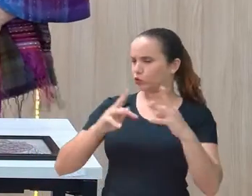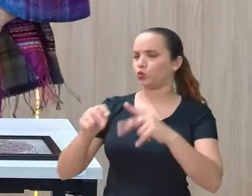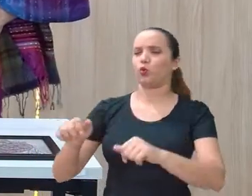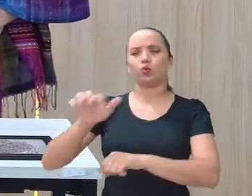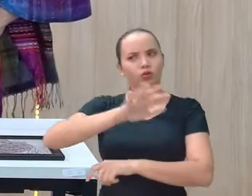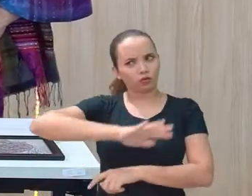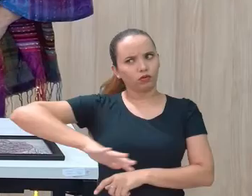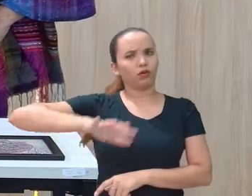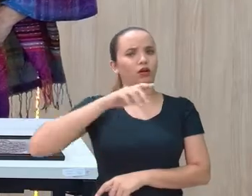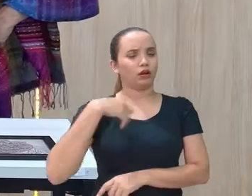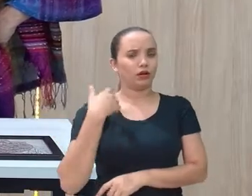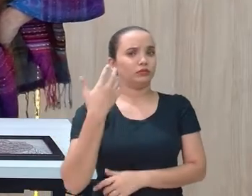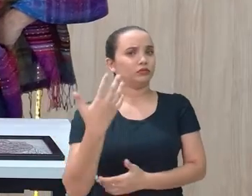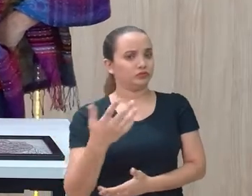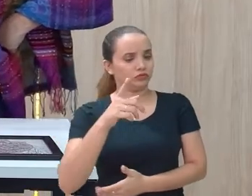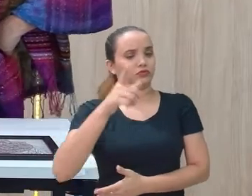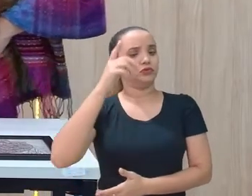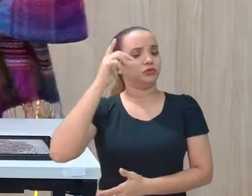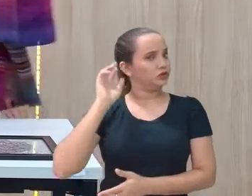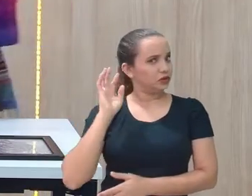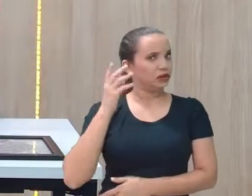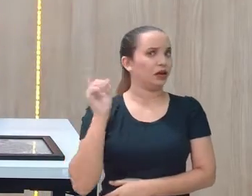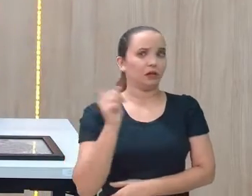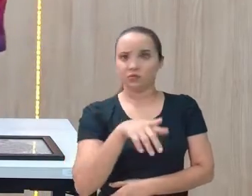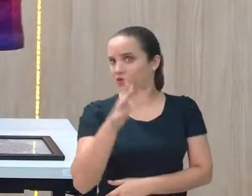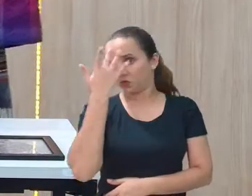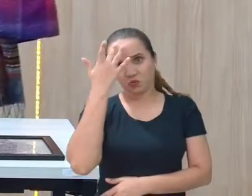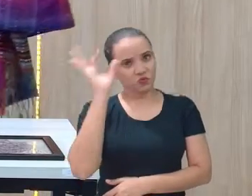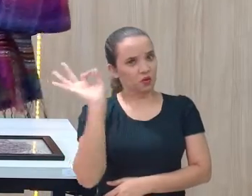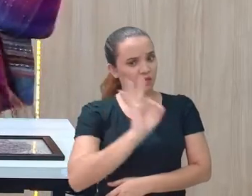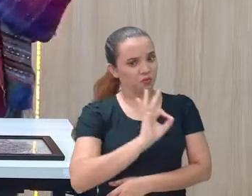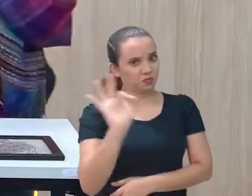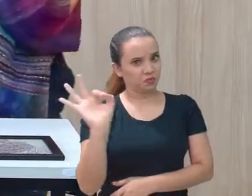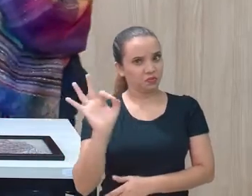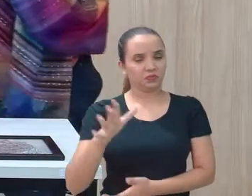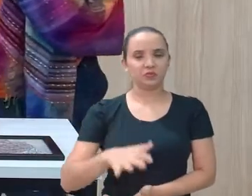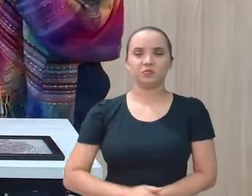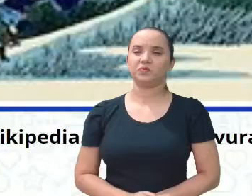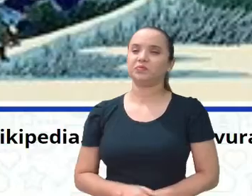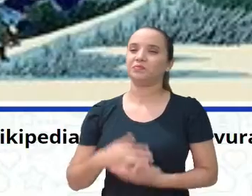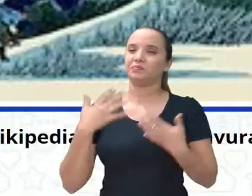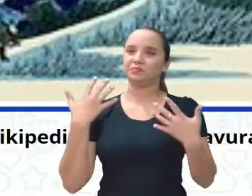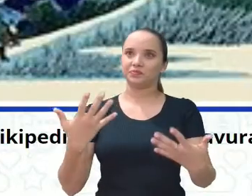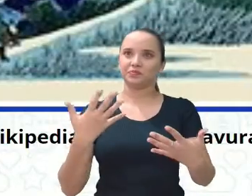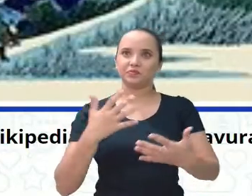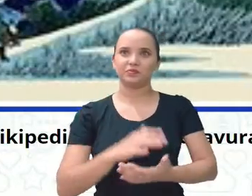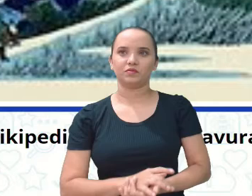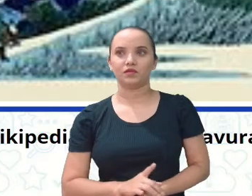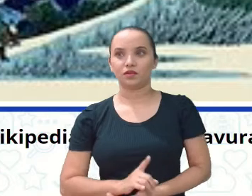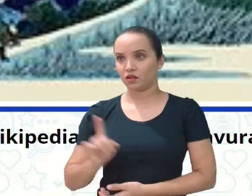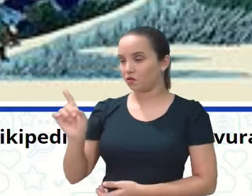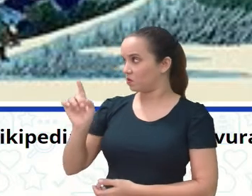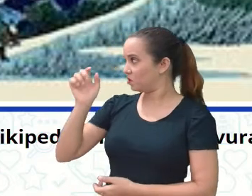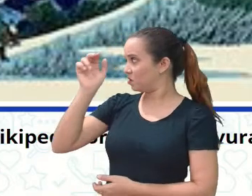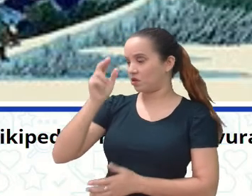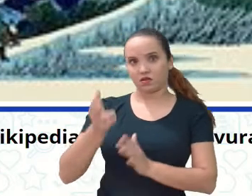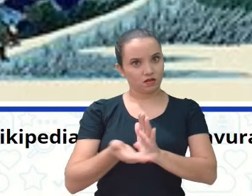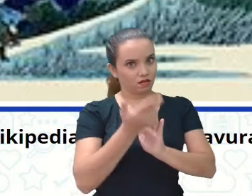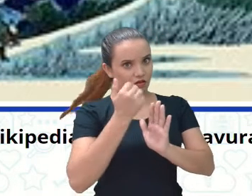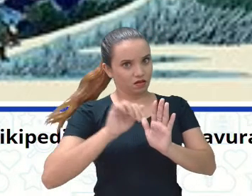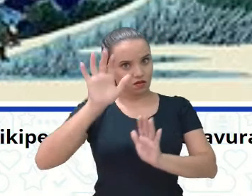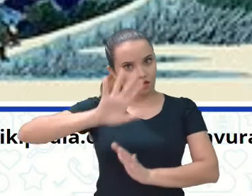está muito enganado. Vamos lá. Essa xilogravura aqui é de